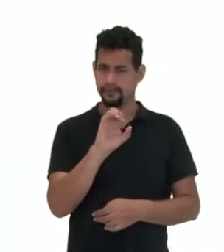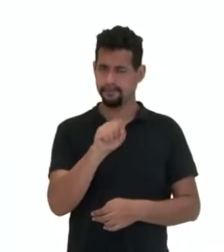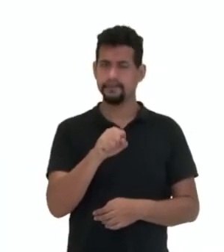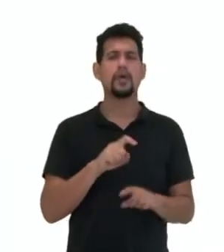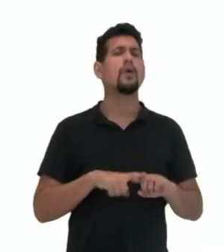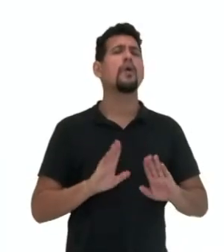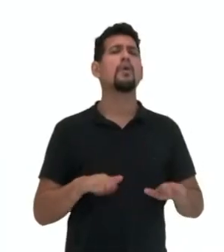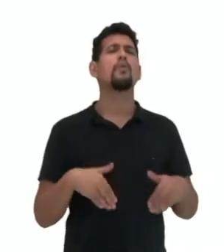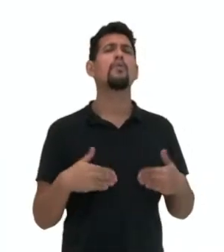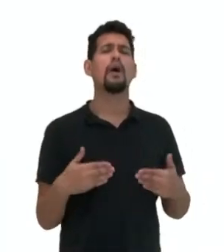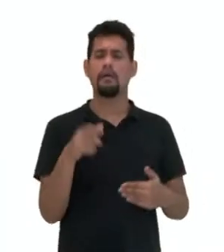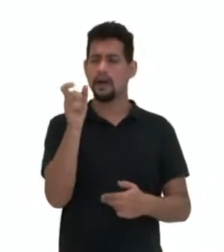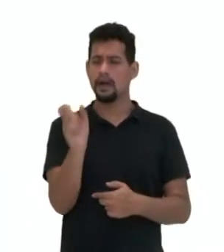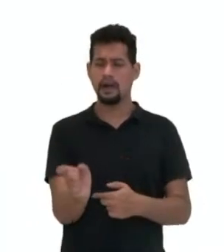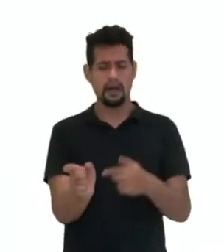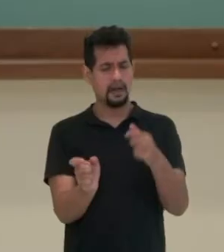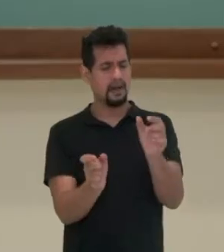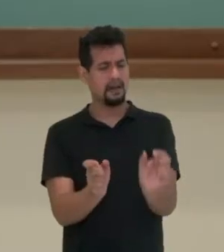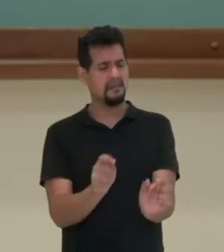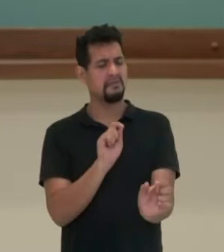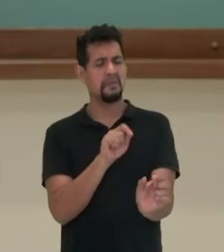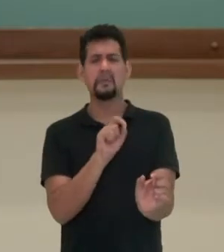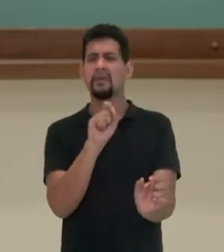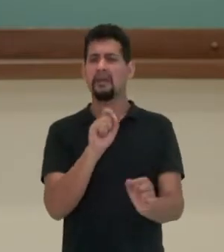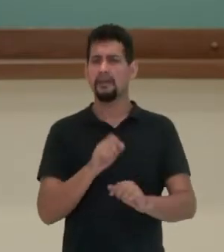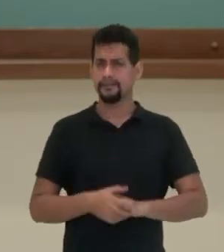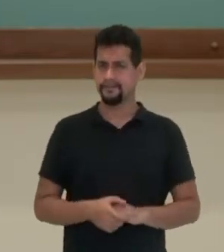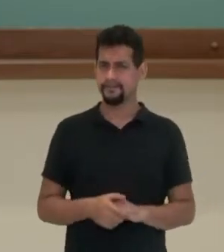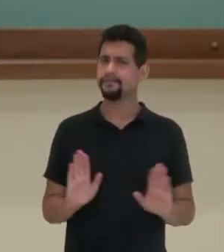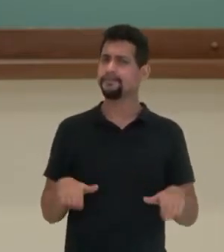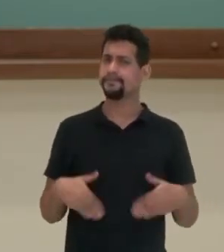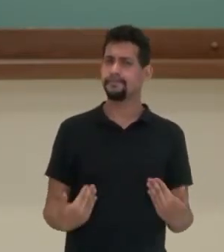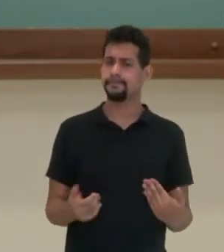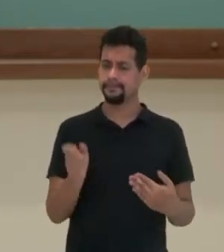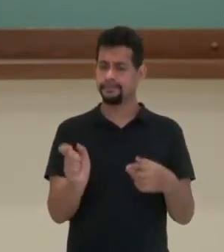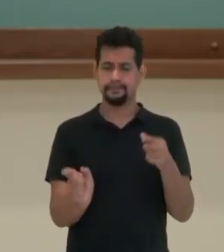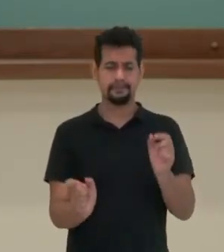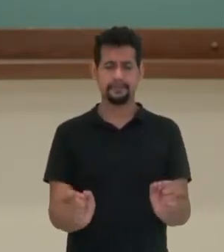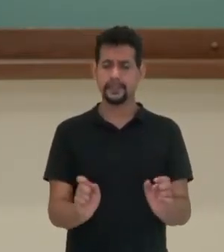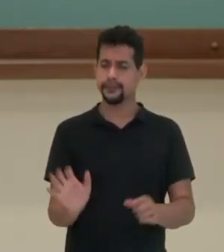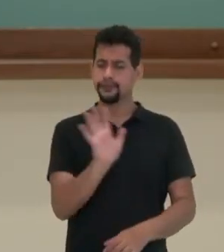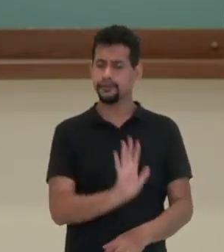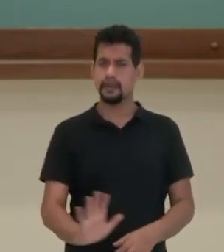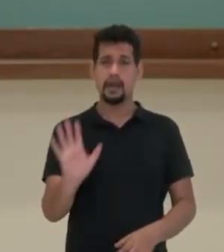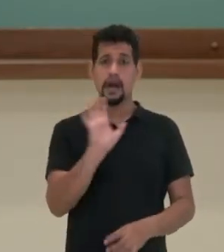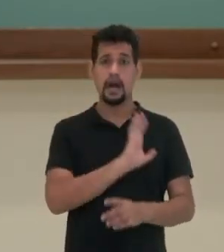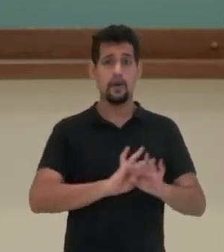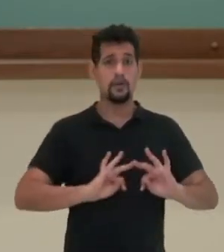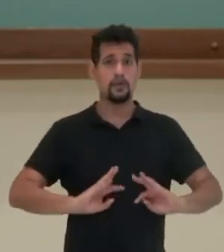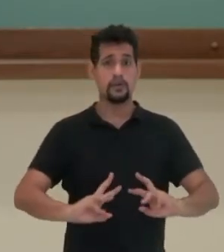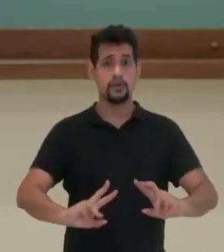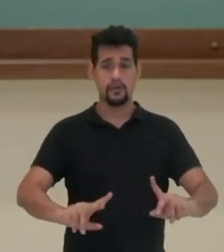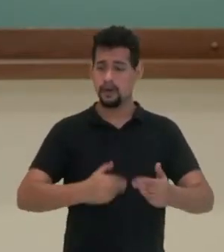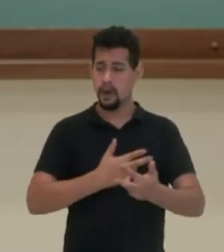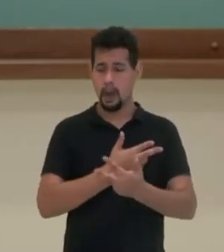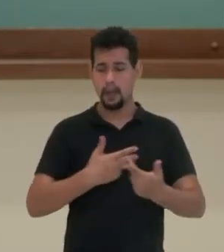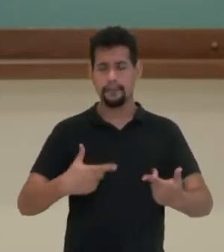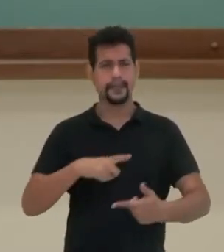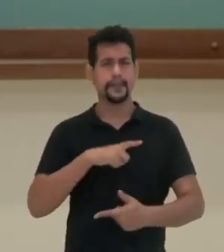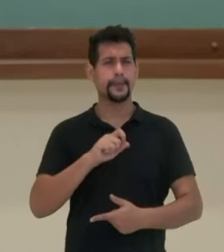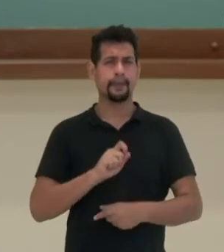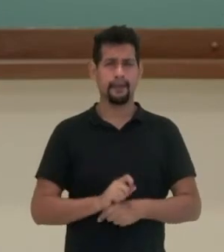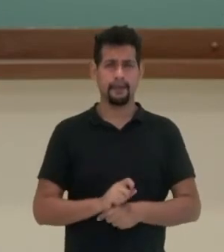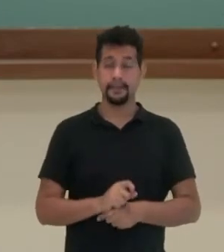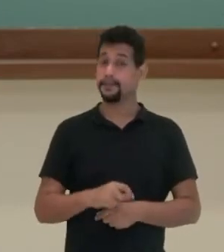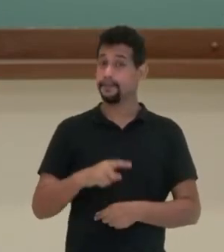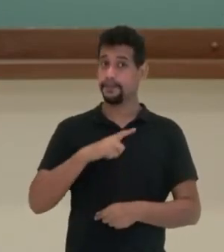Quais são as características desse tecido conjuntivo? Então, quais são as características gerais que todos os tipos de tecido conjuntivo têm?